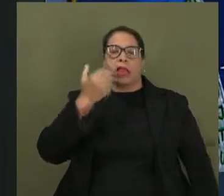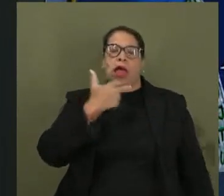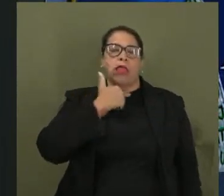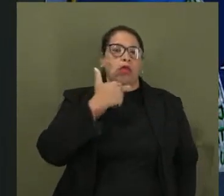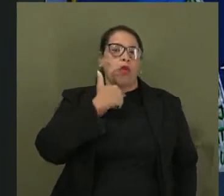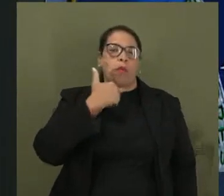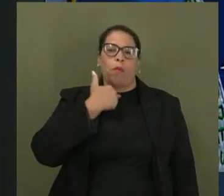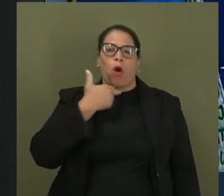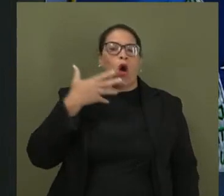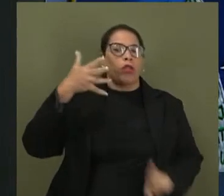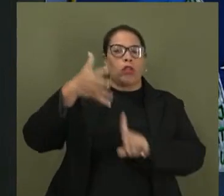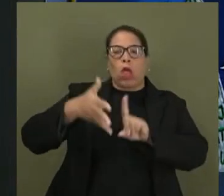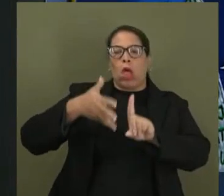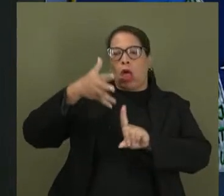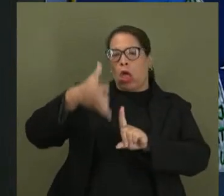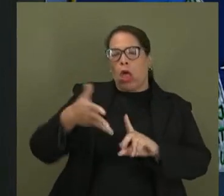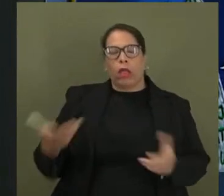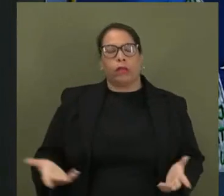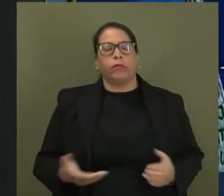puderam fazê-lo.